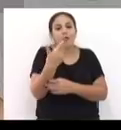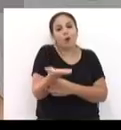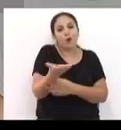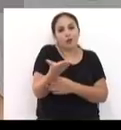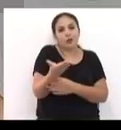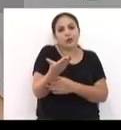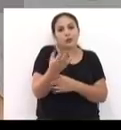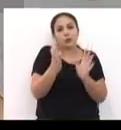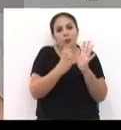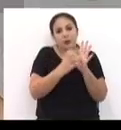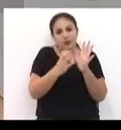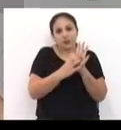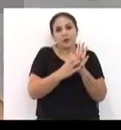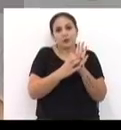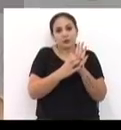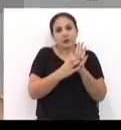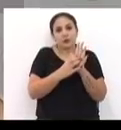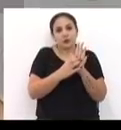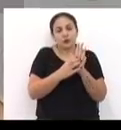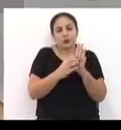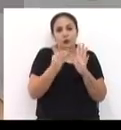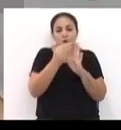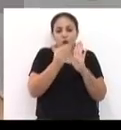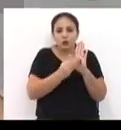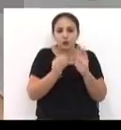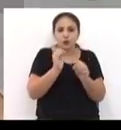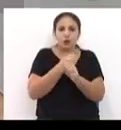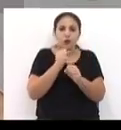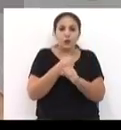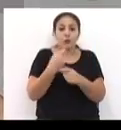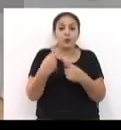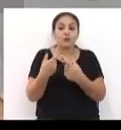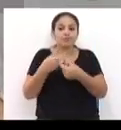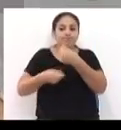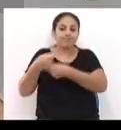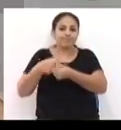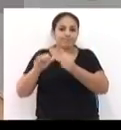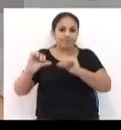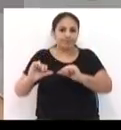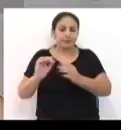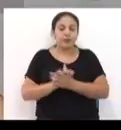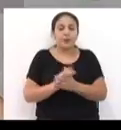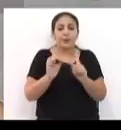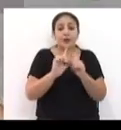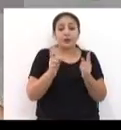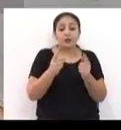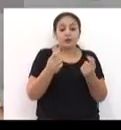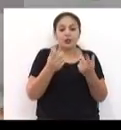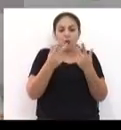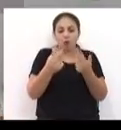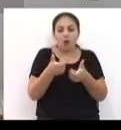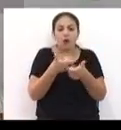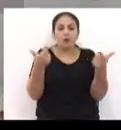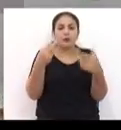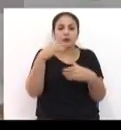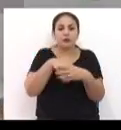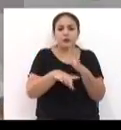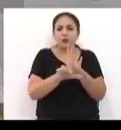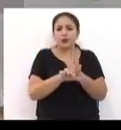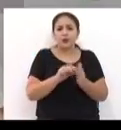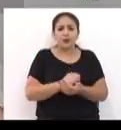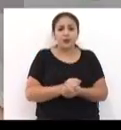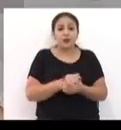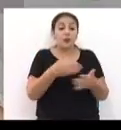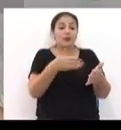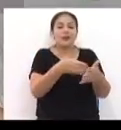fora do plano diretor do Código de Obras em função de sua situação econômica, mas não de uma forma ampla como foi colocado na lei, que a lei